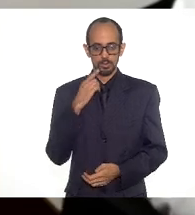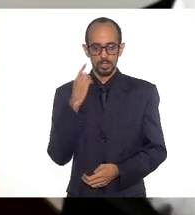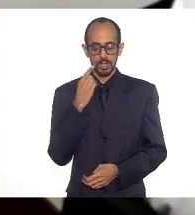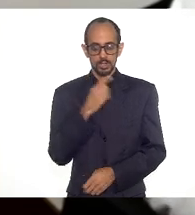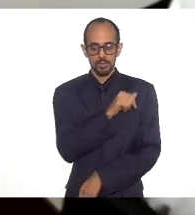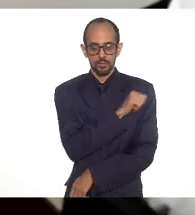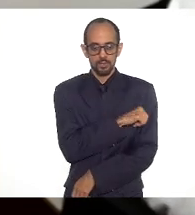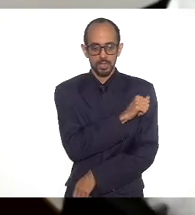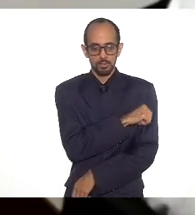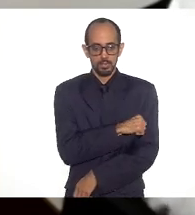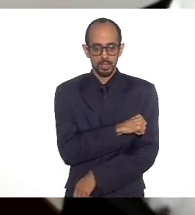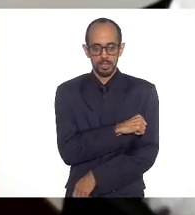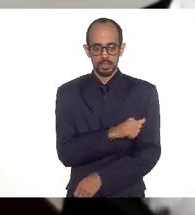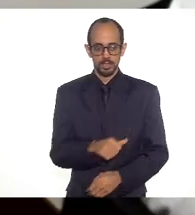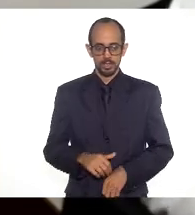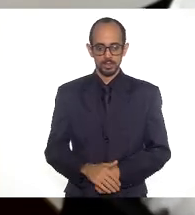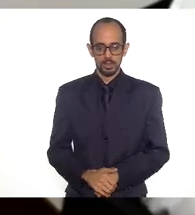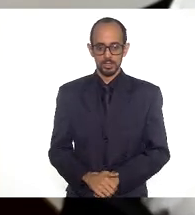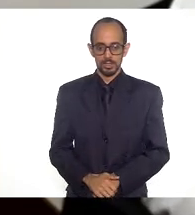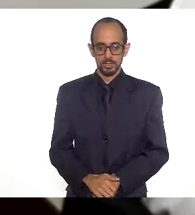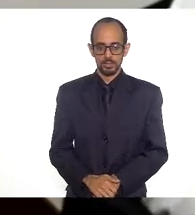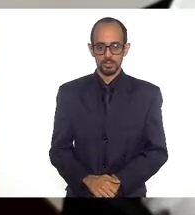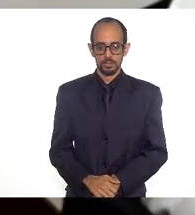Deputada enfermeira Rejane.